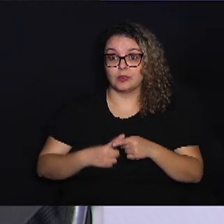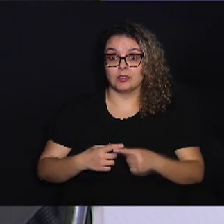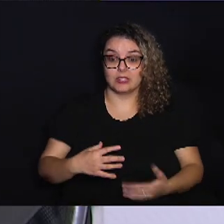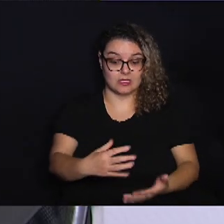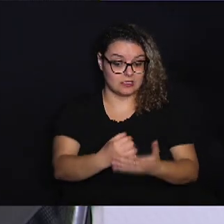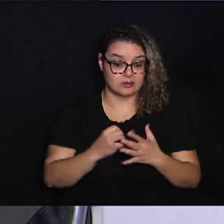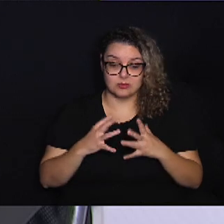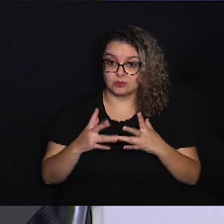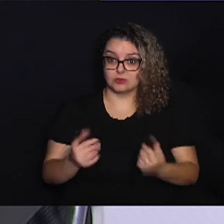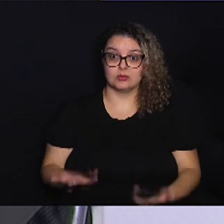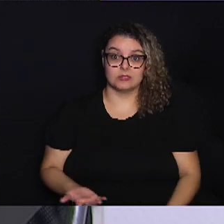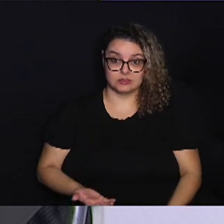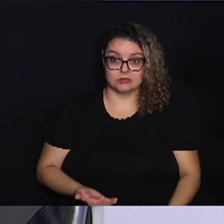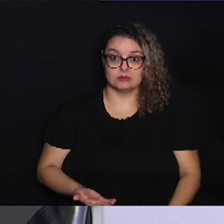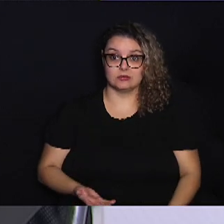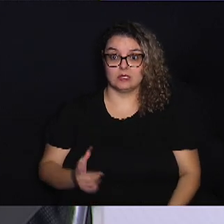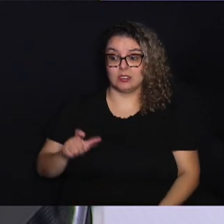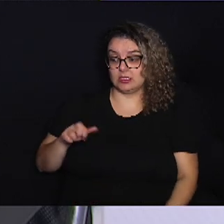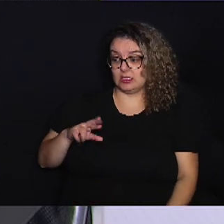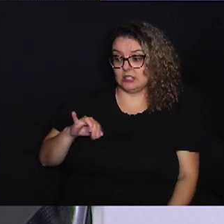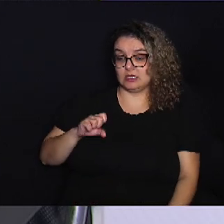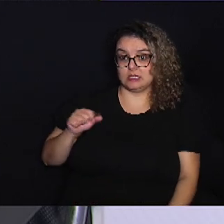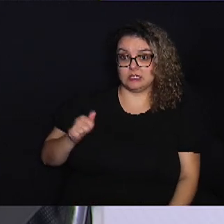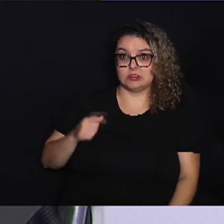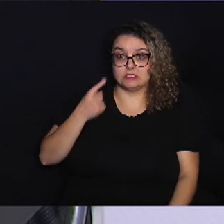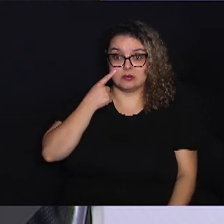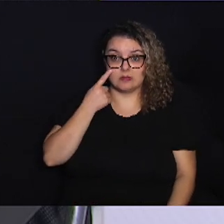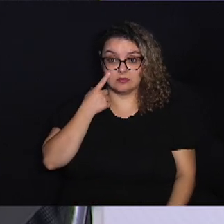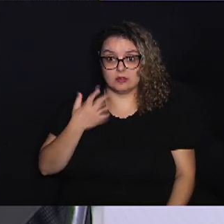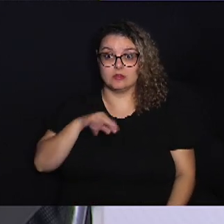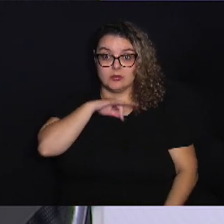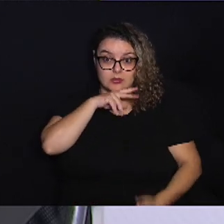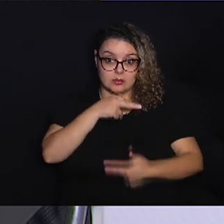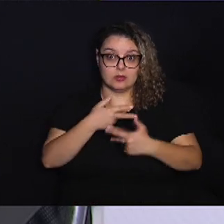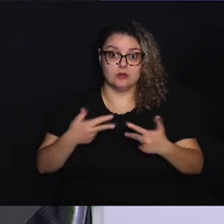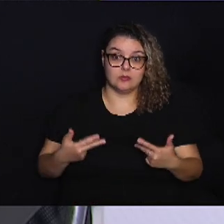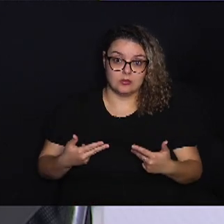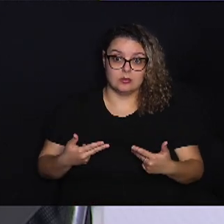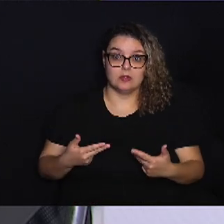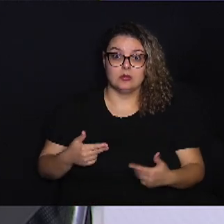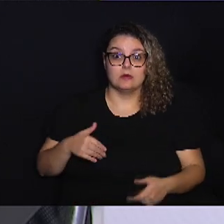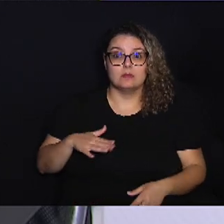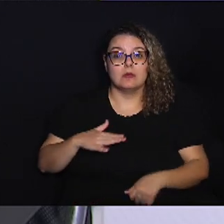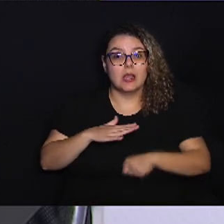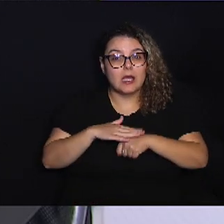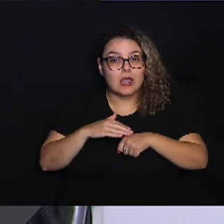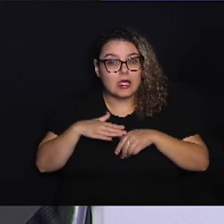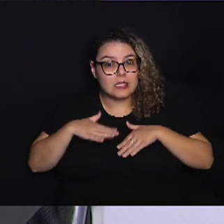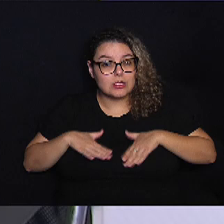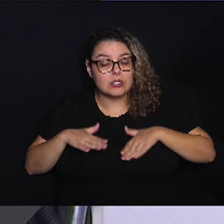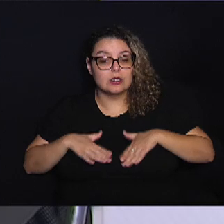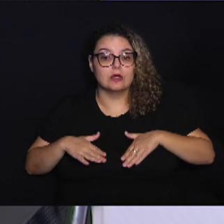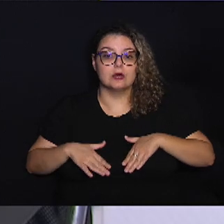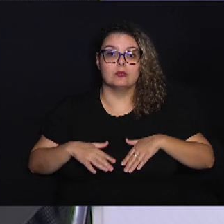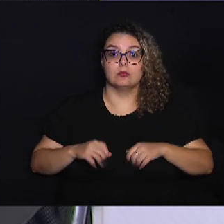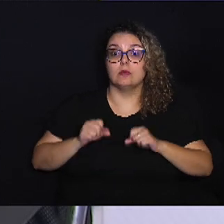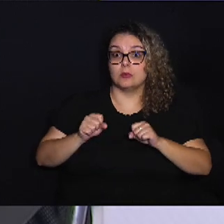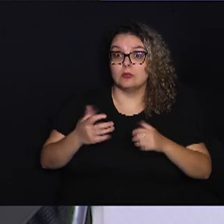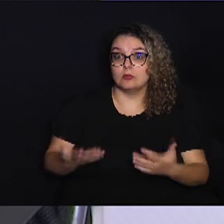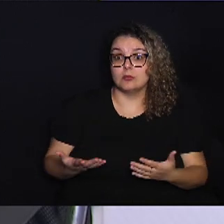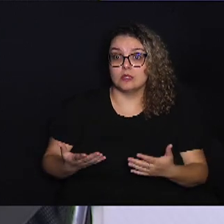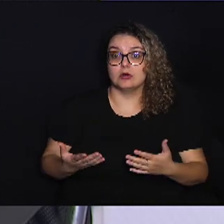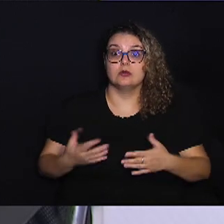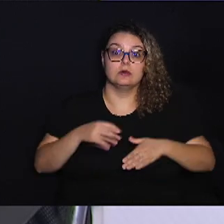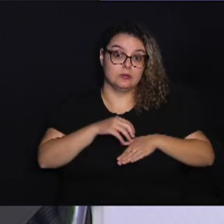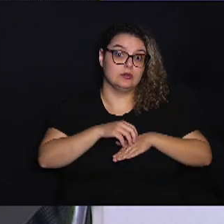todos. Então a Larissa viu os animais que eram mais dóceis, mais calmos, para poder até ficar na viagem,